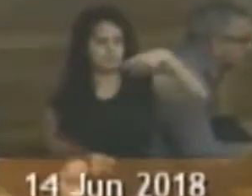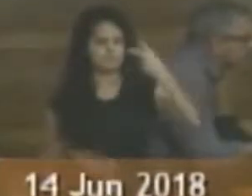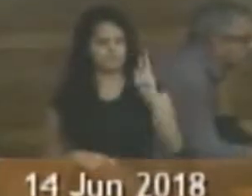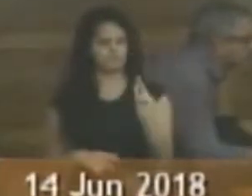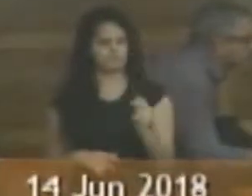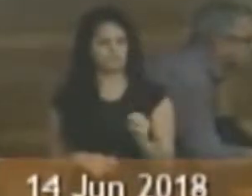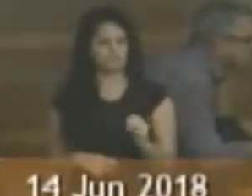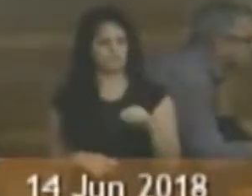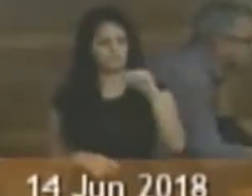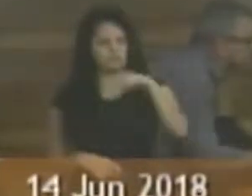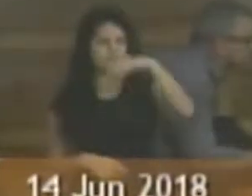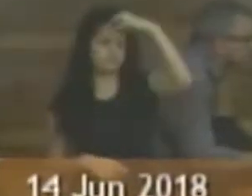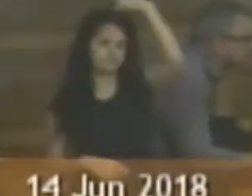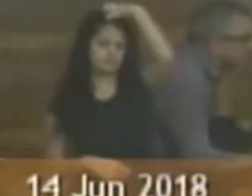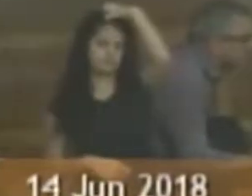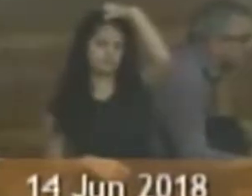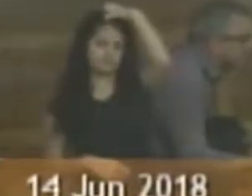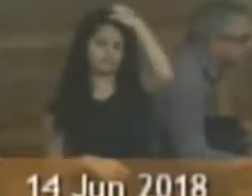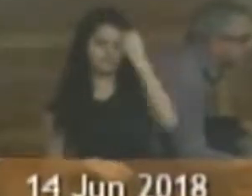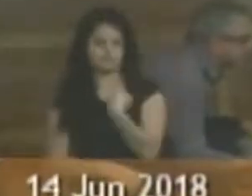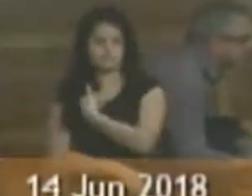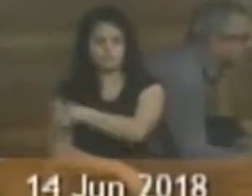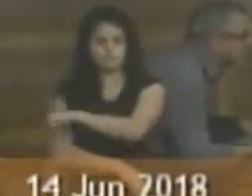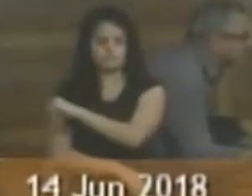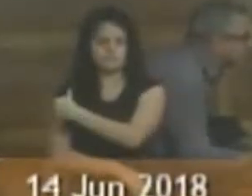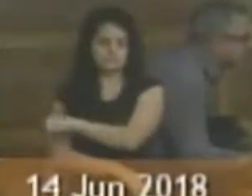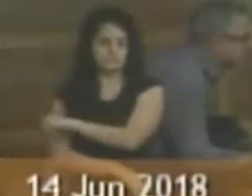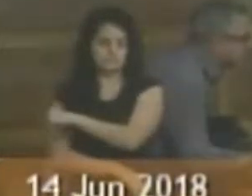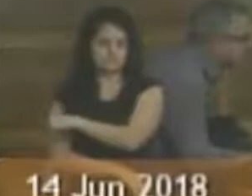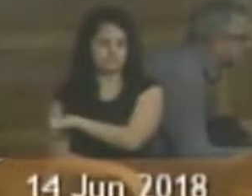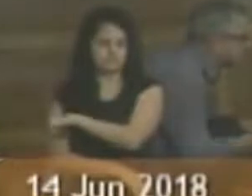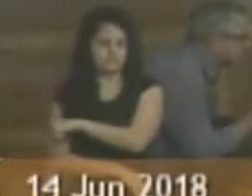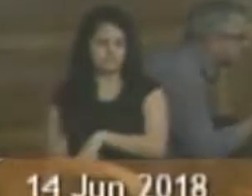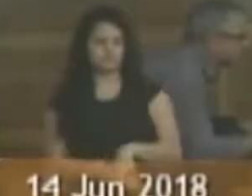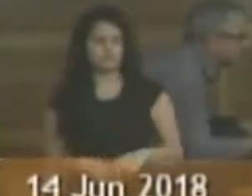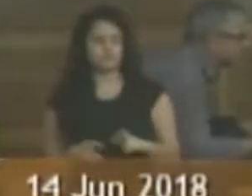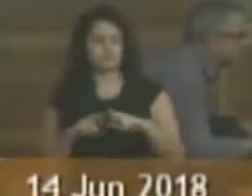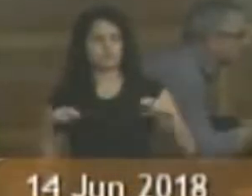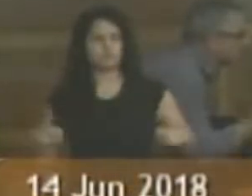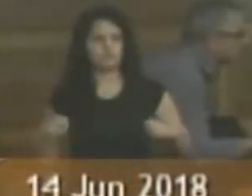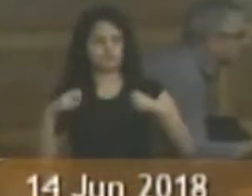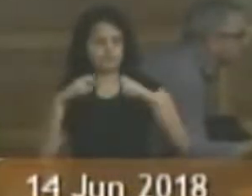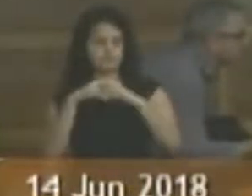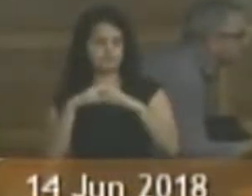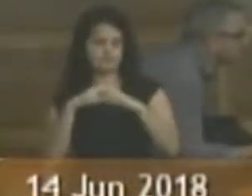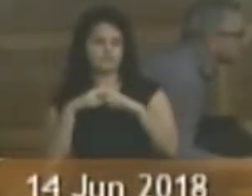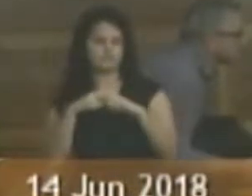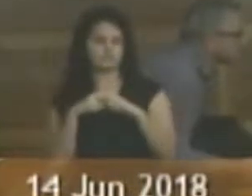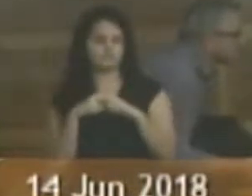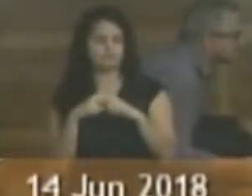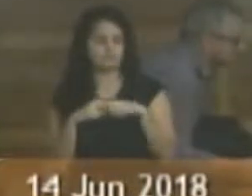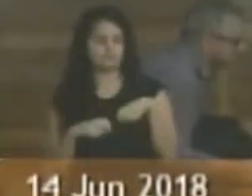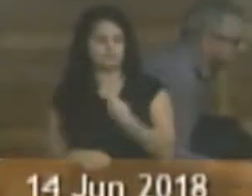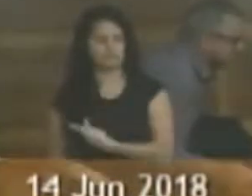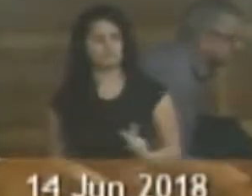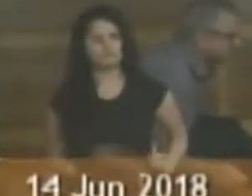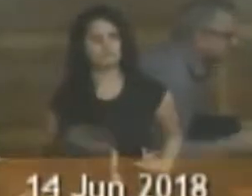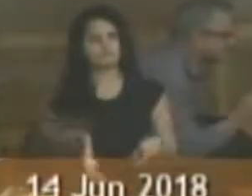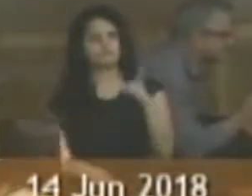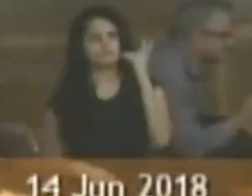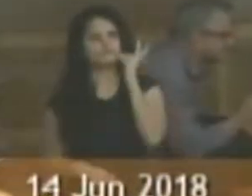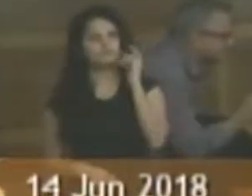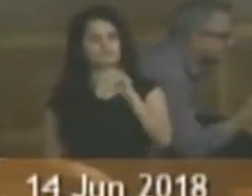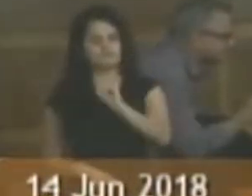2018, nesta cidade de Angra dos Reis, Estado do Rio de Janeiro, no plenário Presidente Benedito Adelino, sob a presidência do vereador